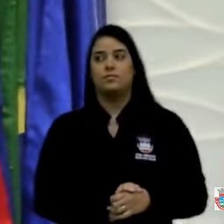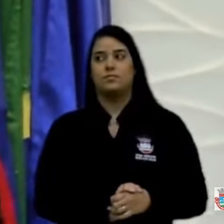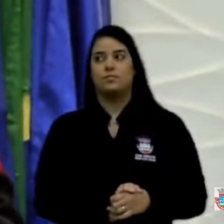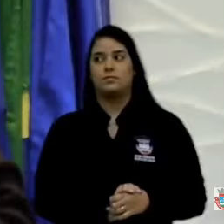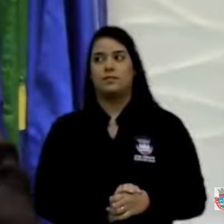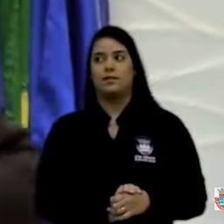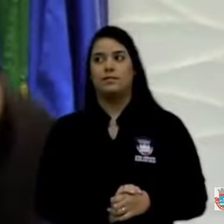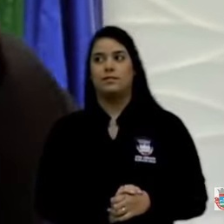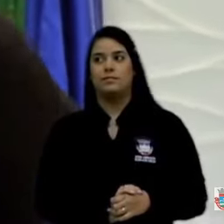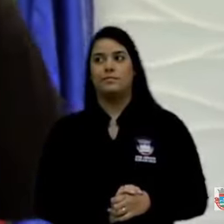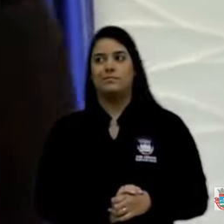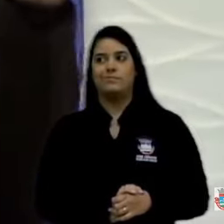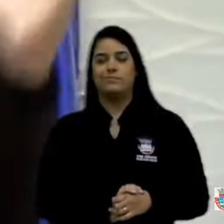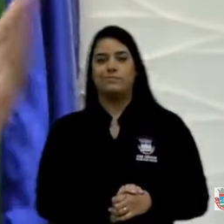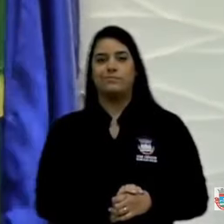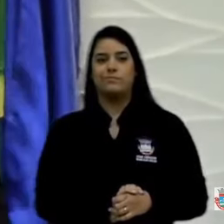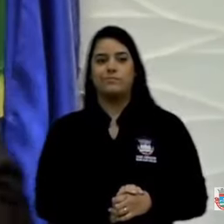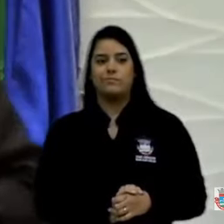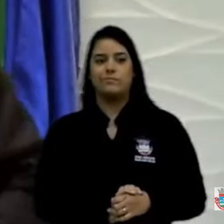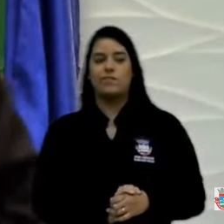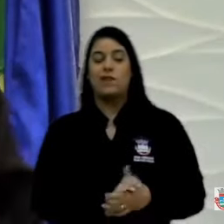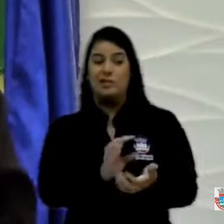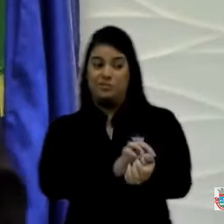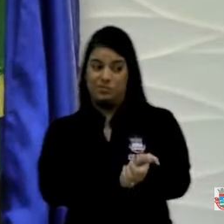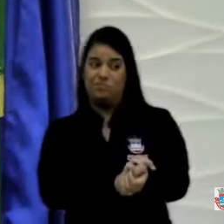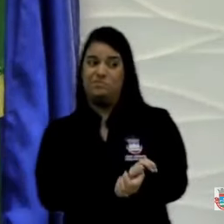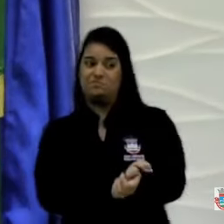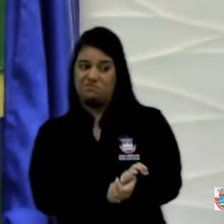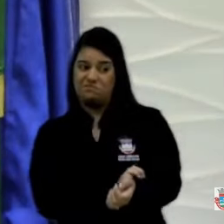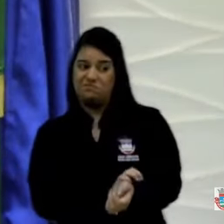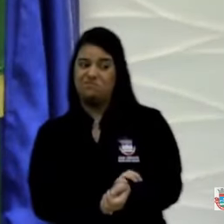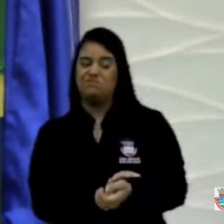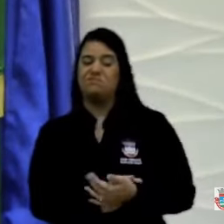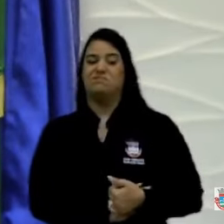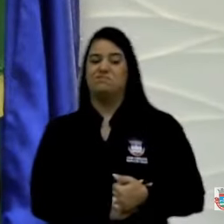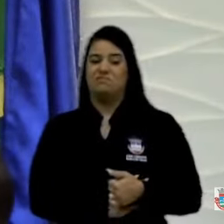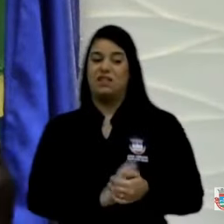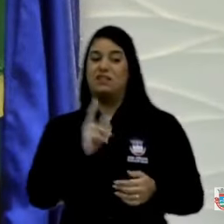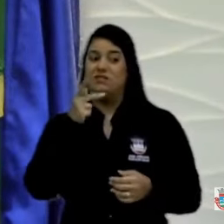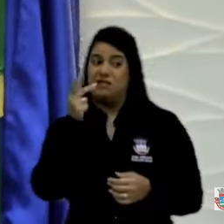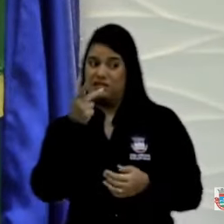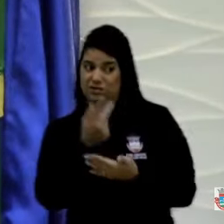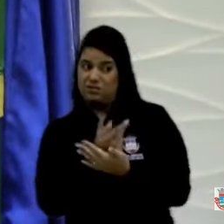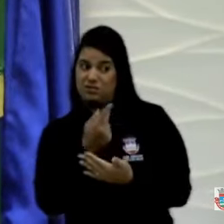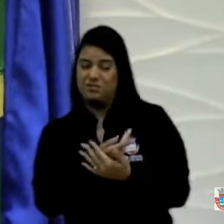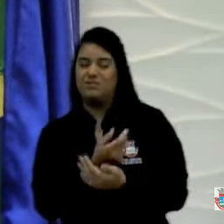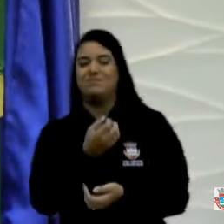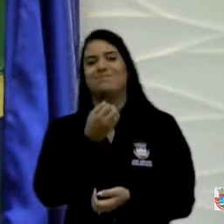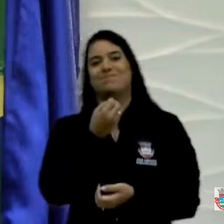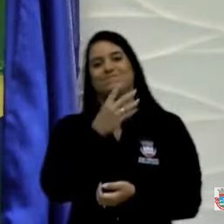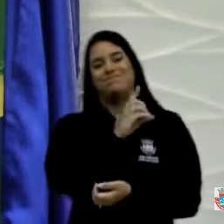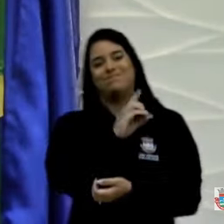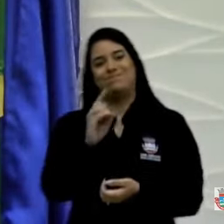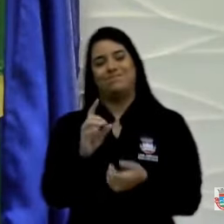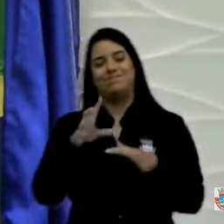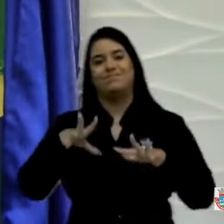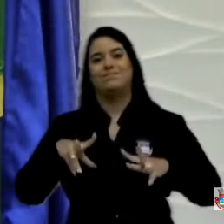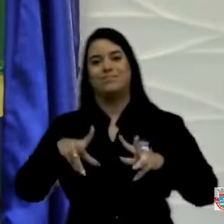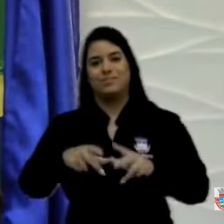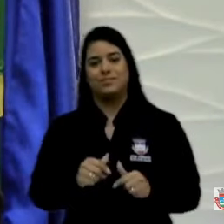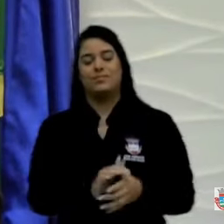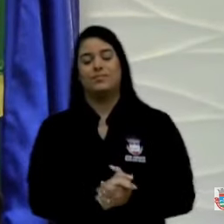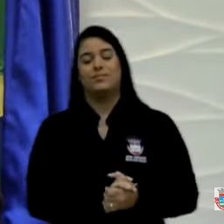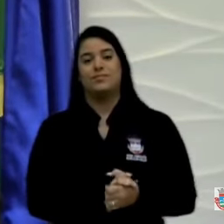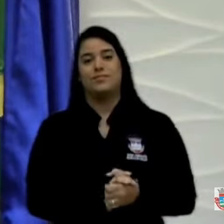tá jogando no ventilador mesmo as coisas, as falhas, as coisas. Senhoras e senhores, um bom dia a todos.